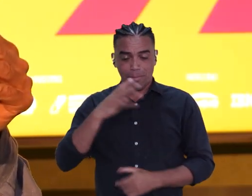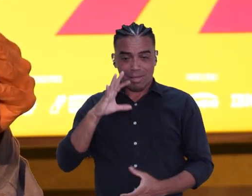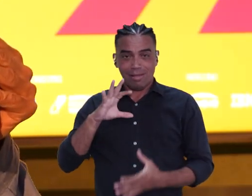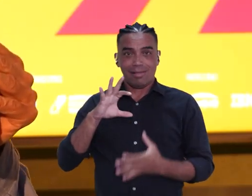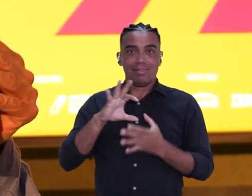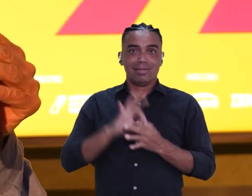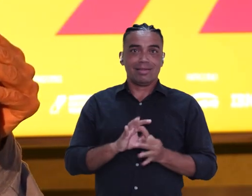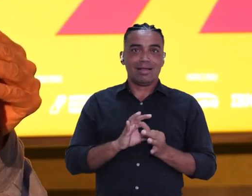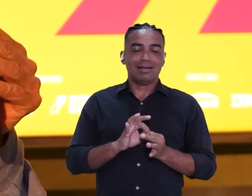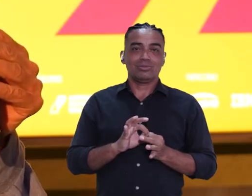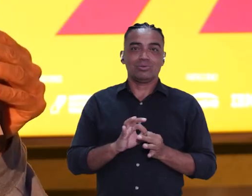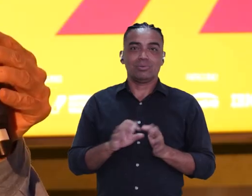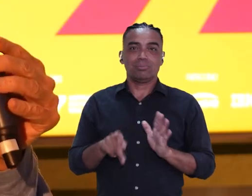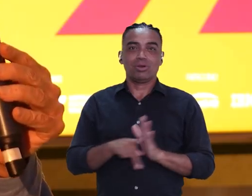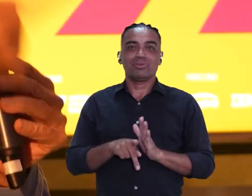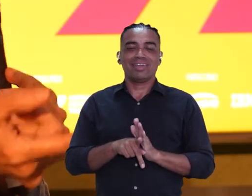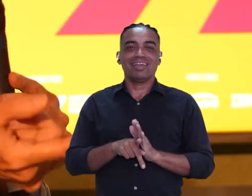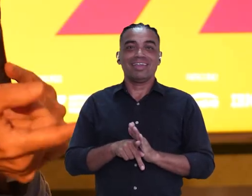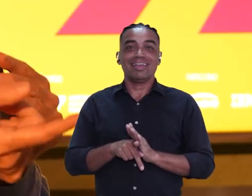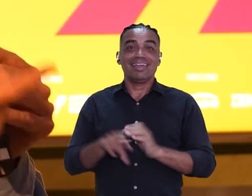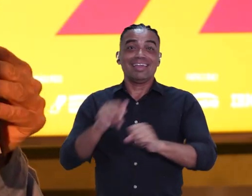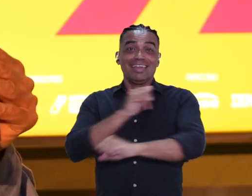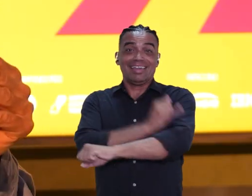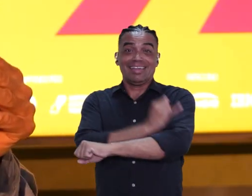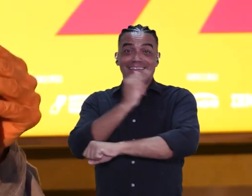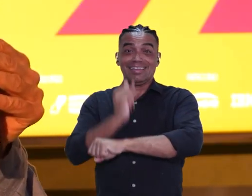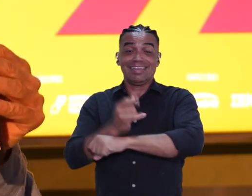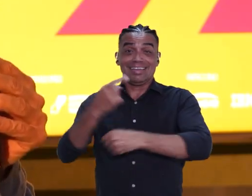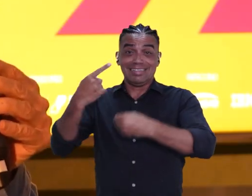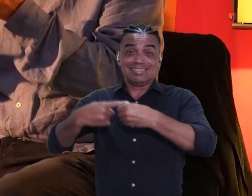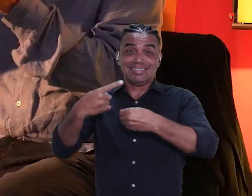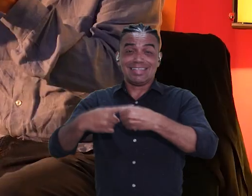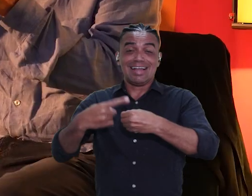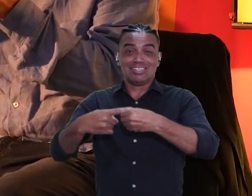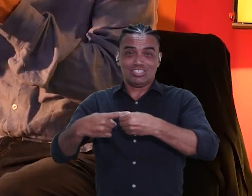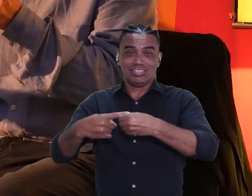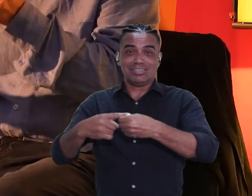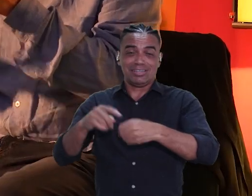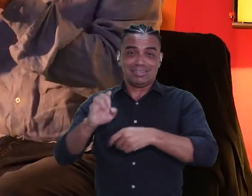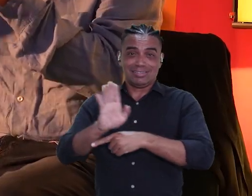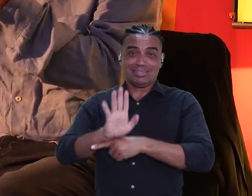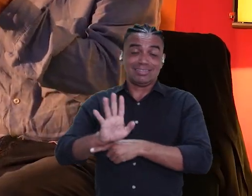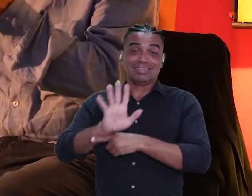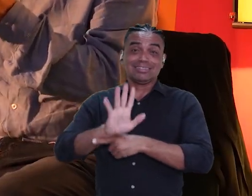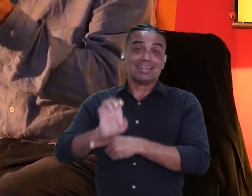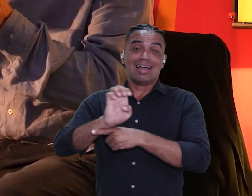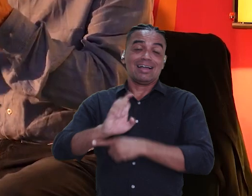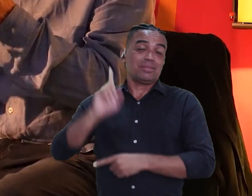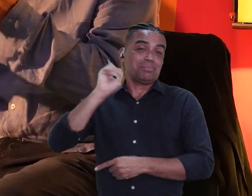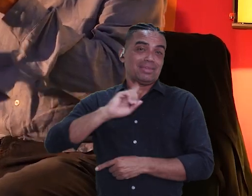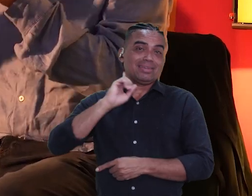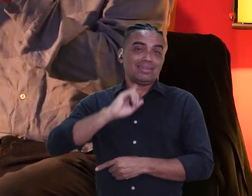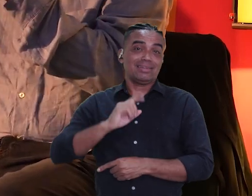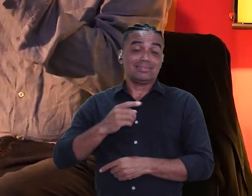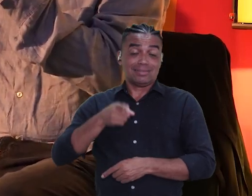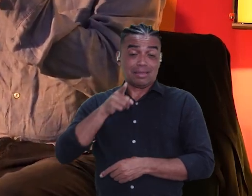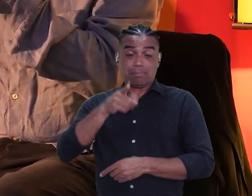relacionado à condição do itabirano. Por quê? Aquele que nasceu na